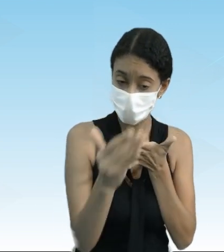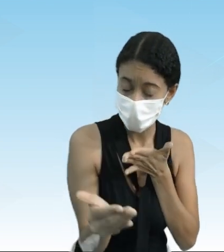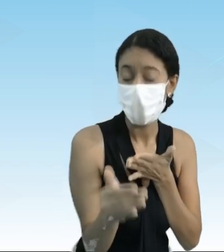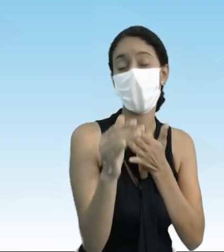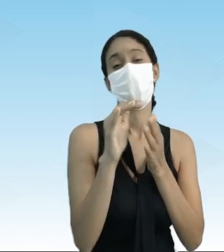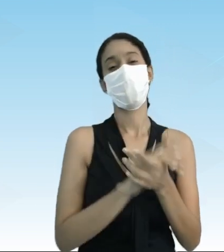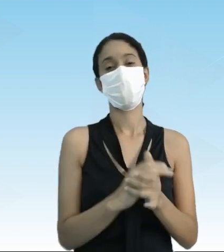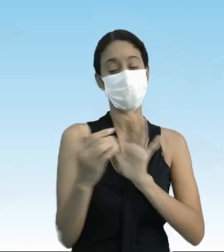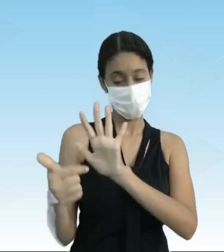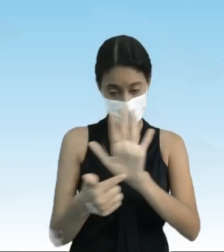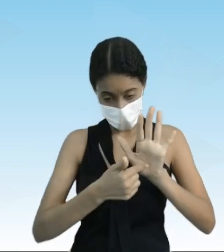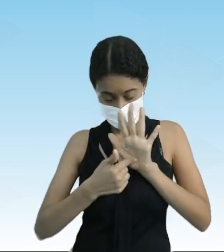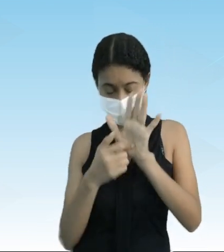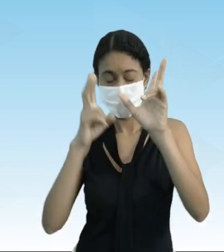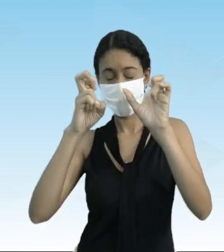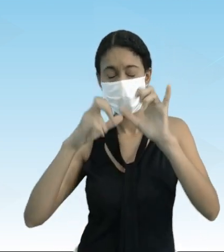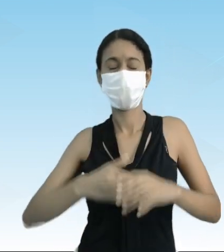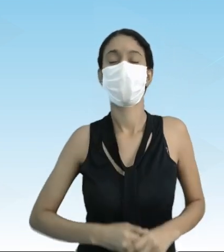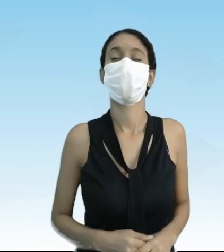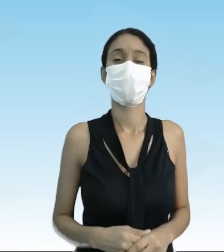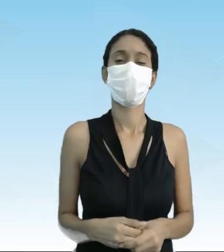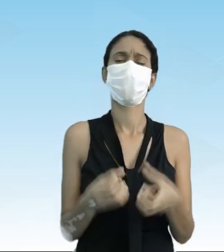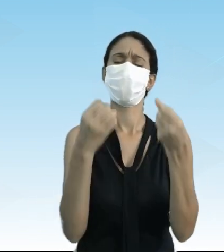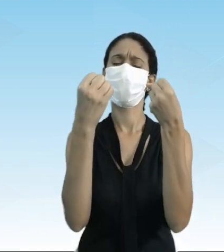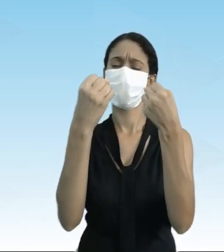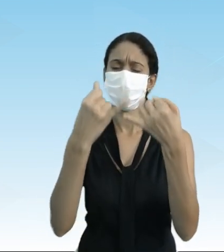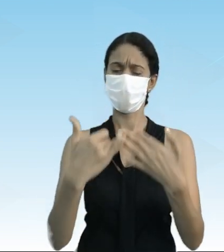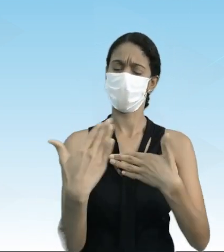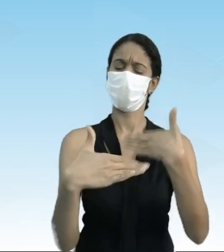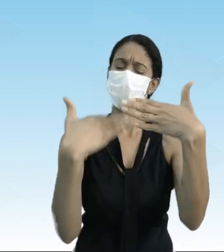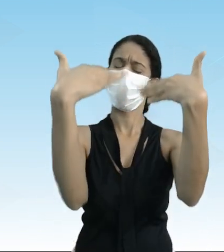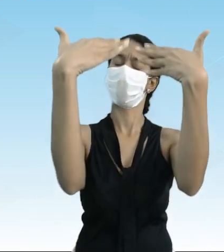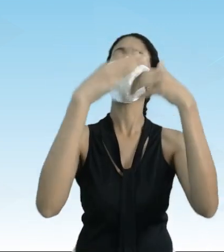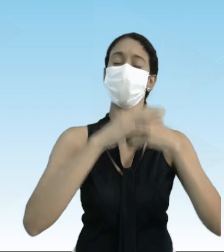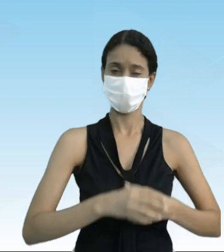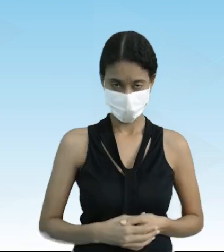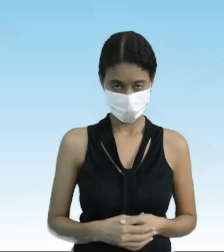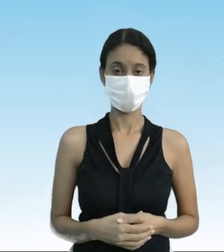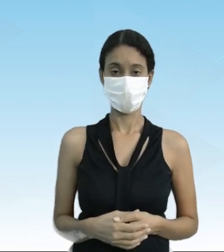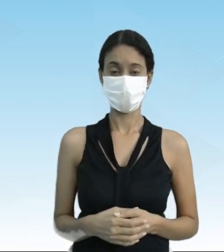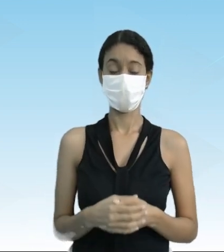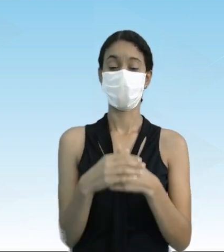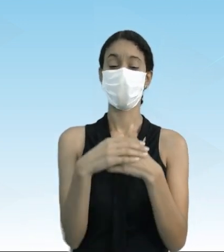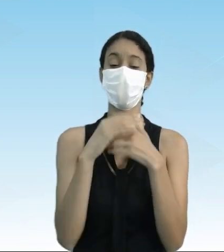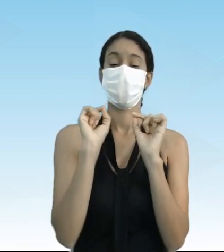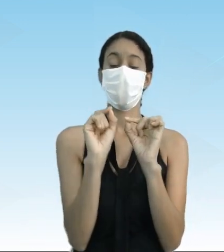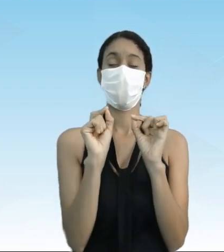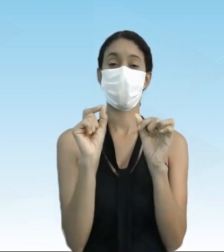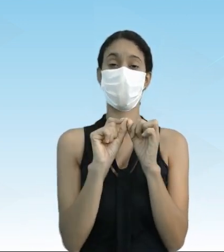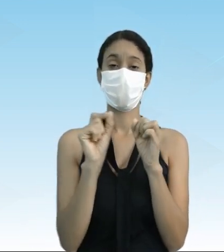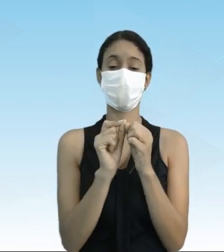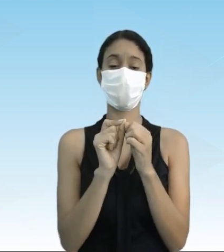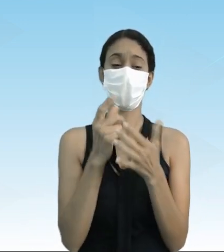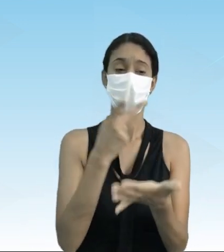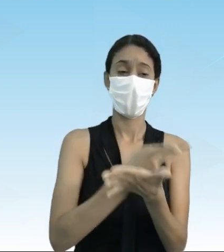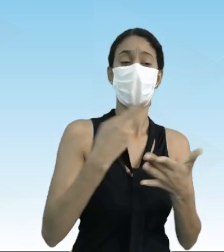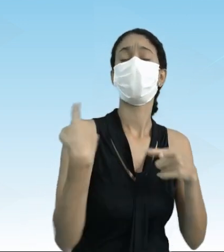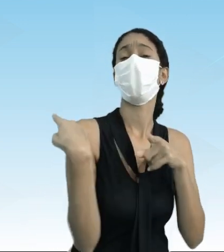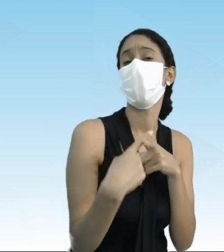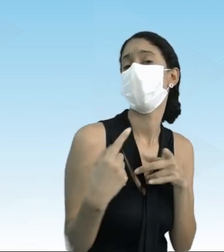vai apresentar o assunto, vai desenvolver o assunto. No desenvolvimento, as causas,